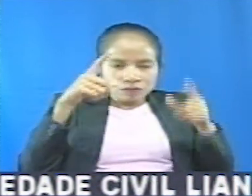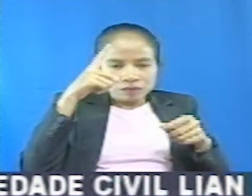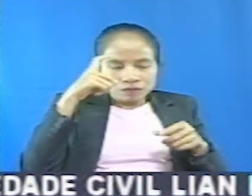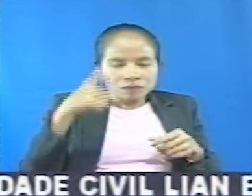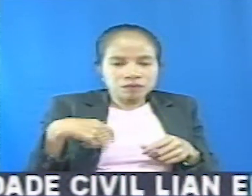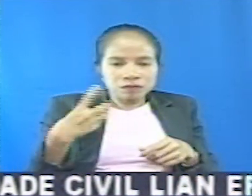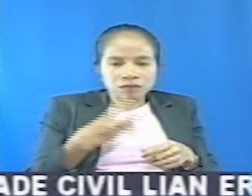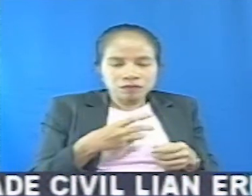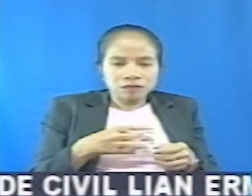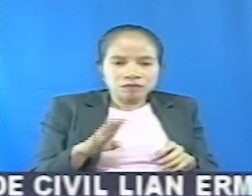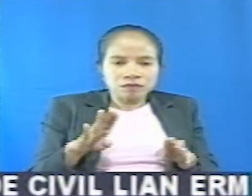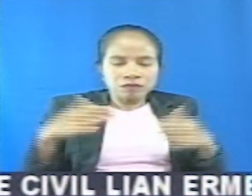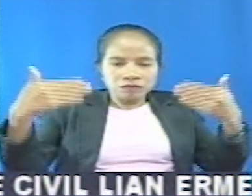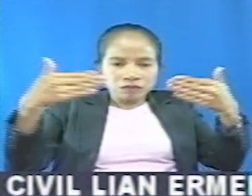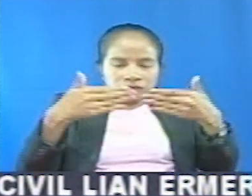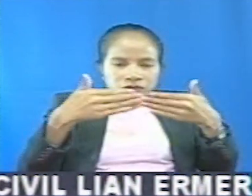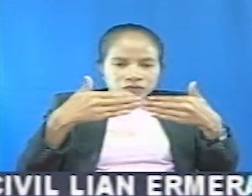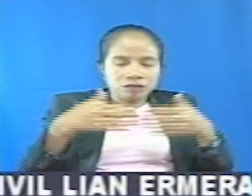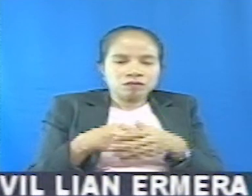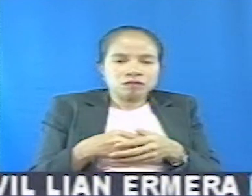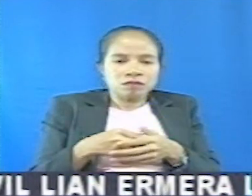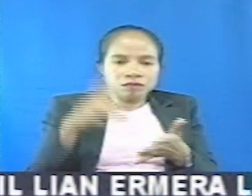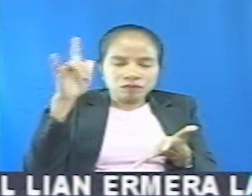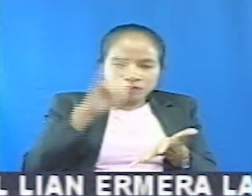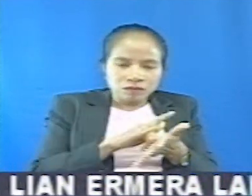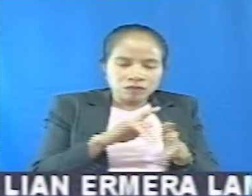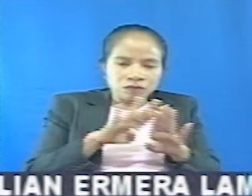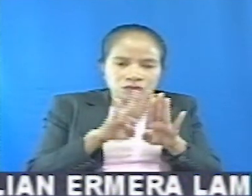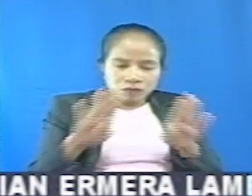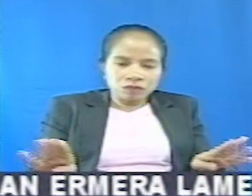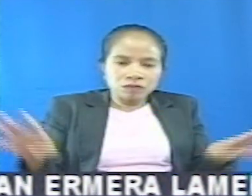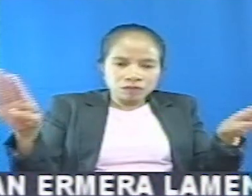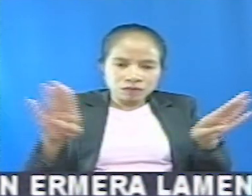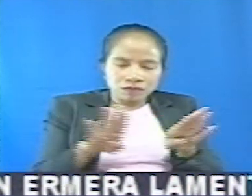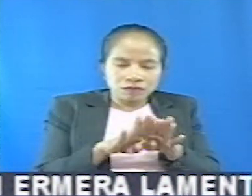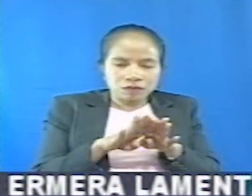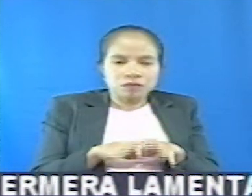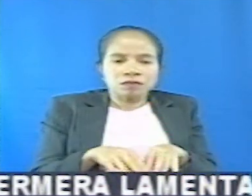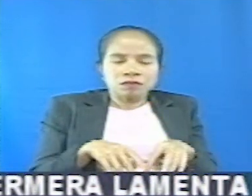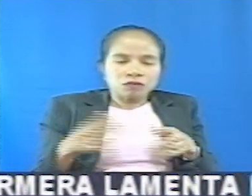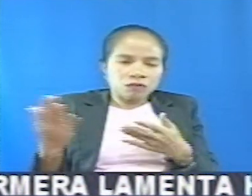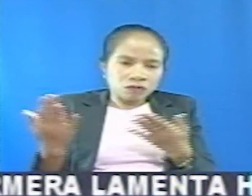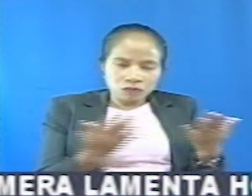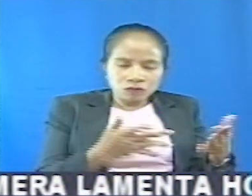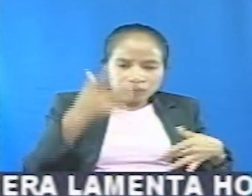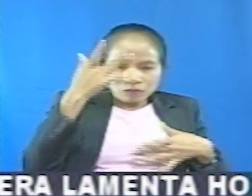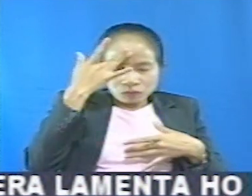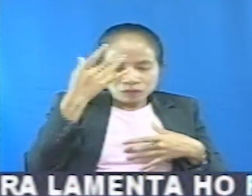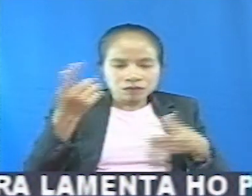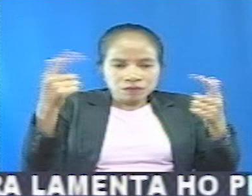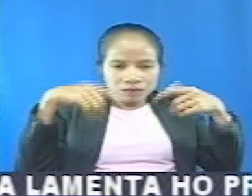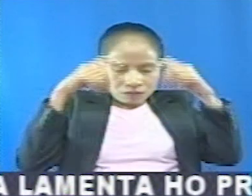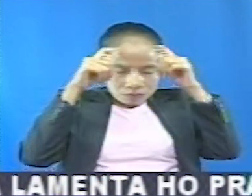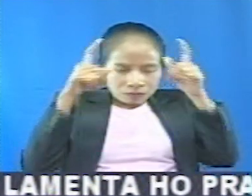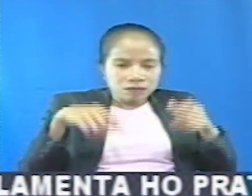fronteira no aeroporto ne loketaka ne. Mak lori buat serta tamu mai tenerain. Anta turulos governo se